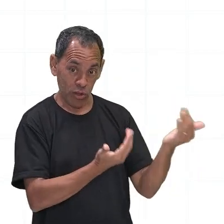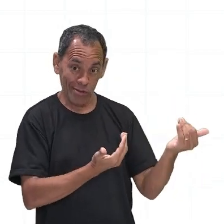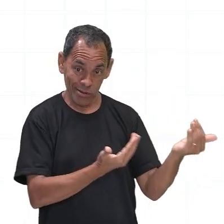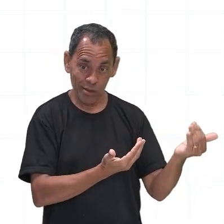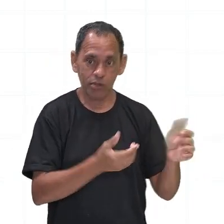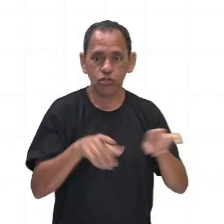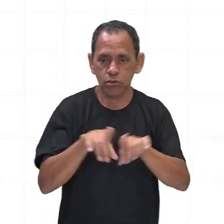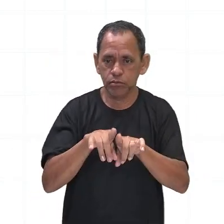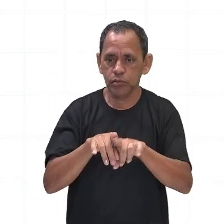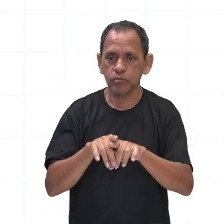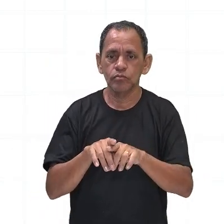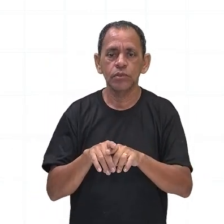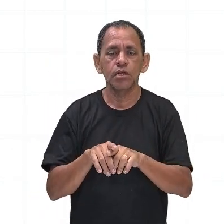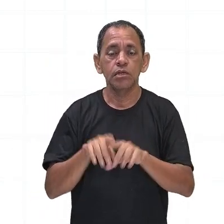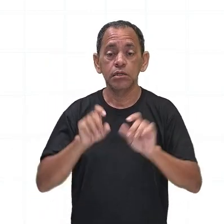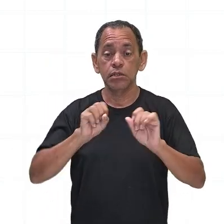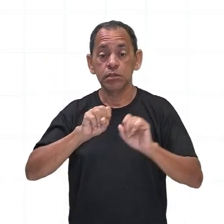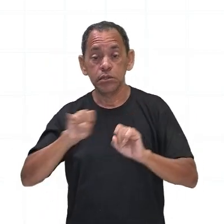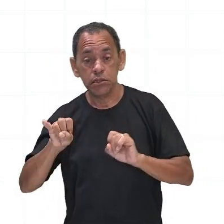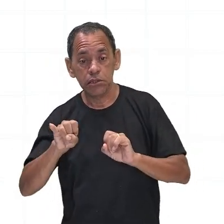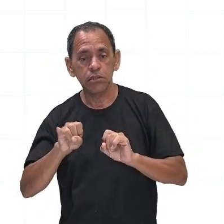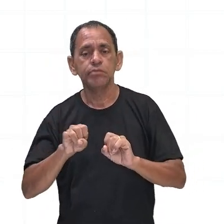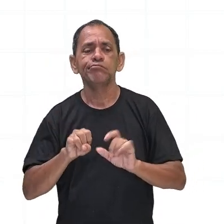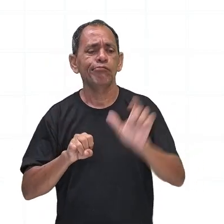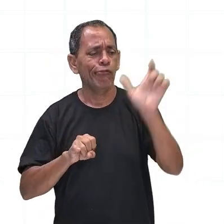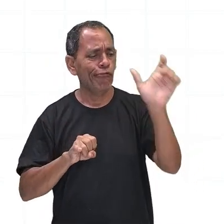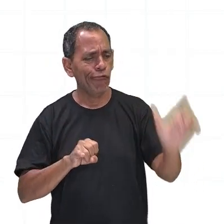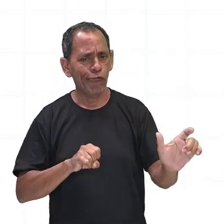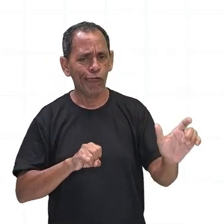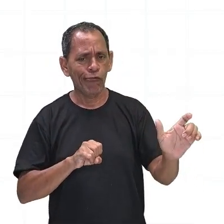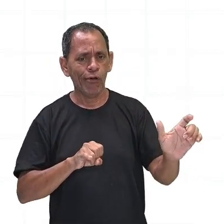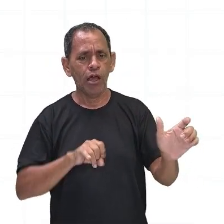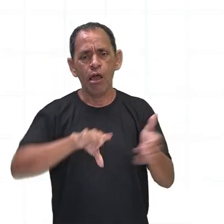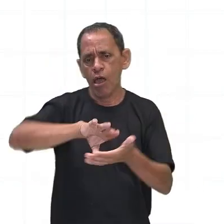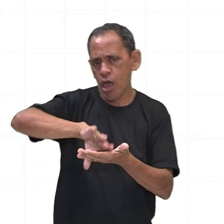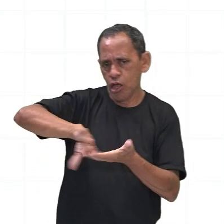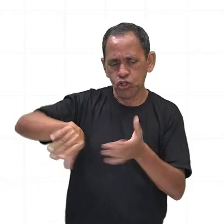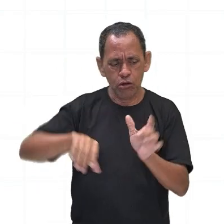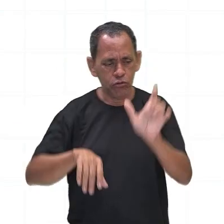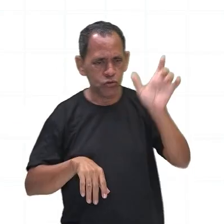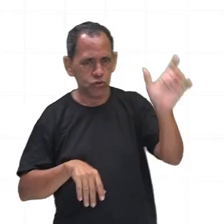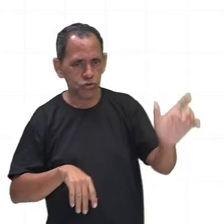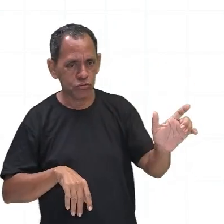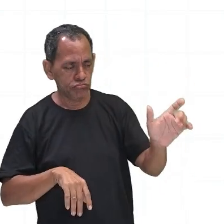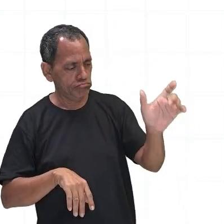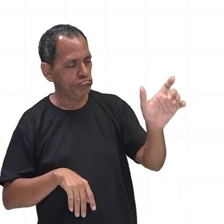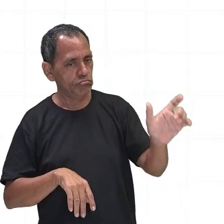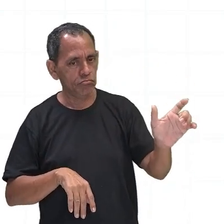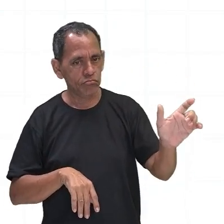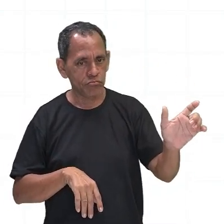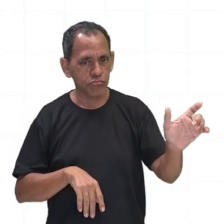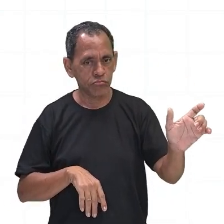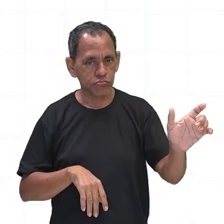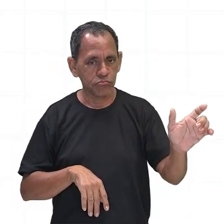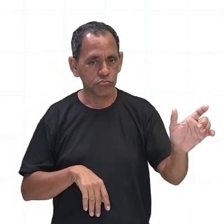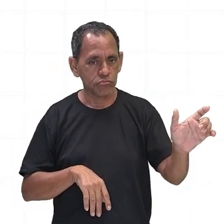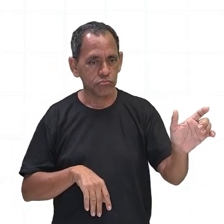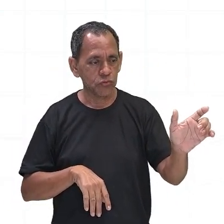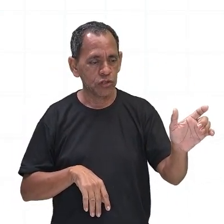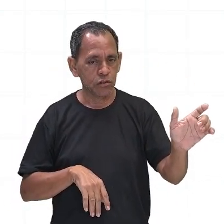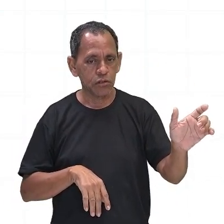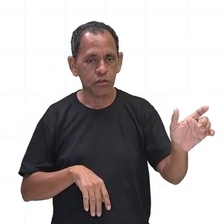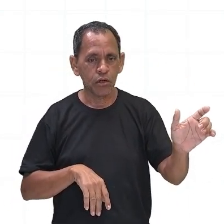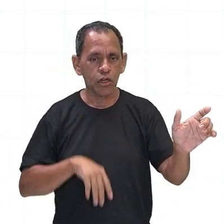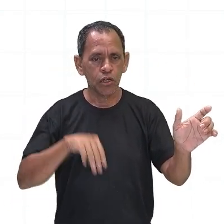que sobrar é o seu predicado. Então, colocando aí, muitos adolescentes, sujeito da oração,